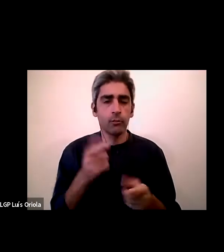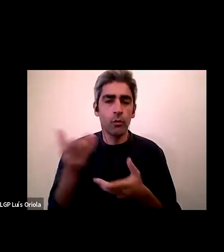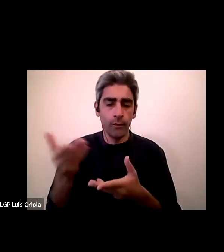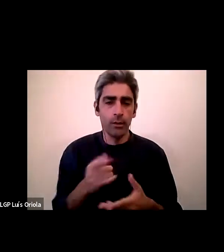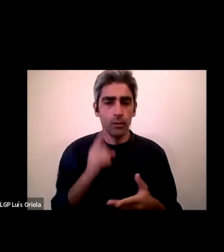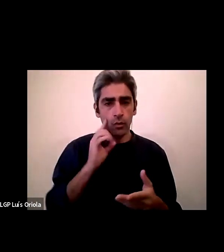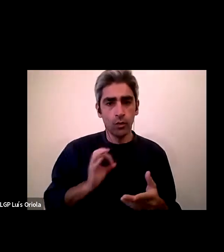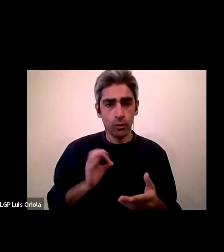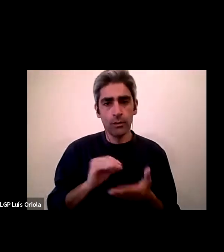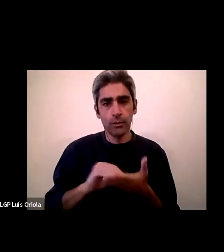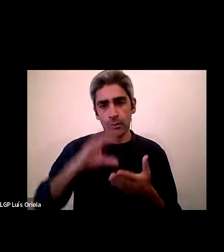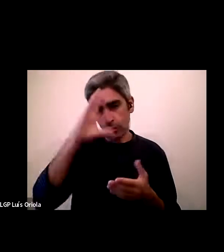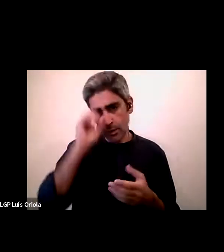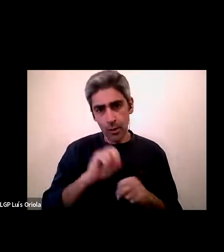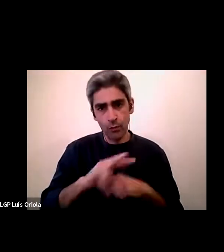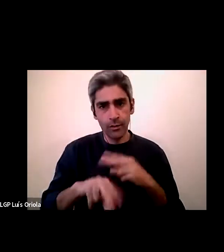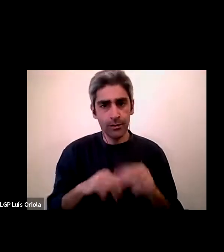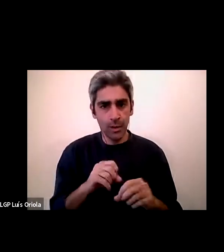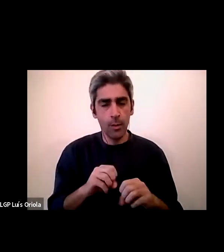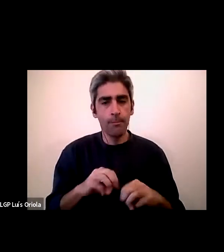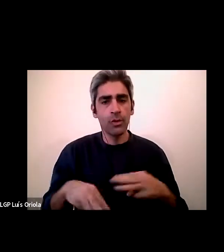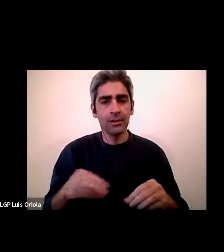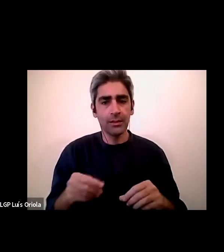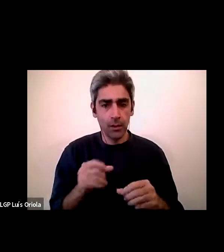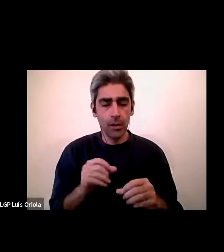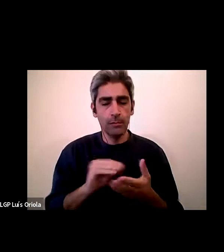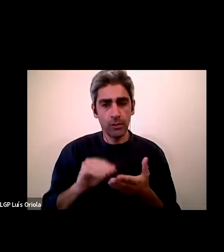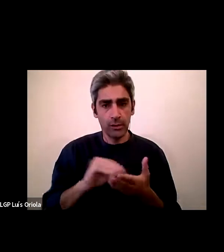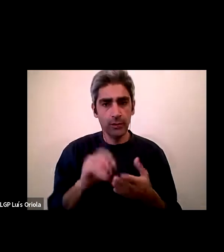de Estado da Inovação e da Modernização Administrativa, Dra. Fátima Fonseca.